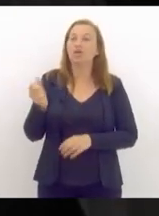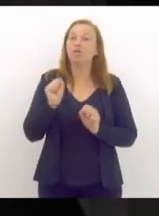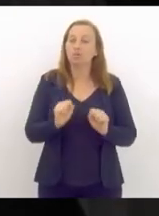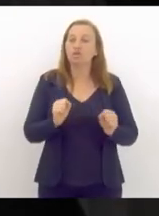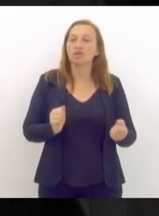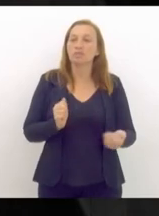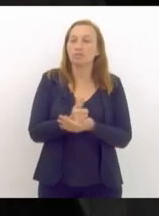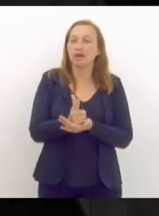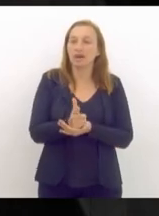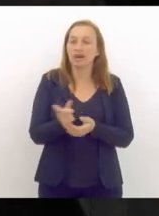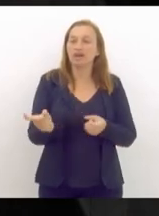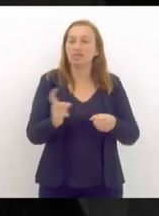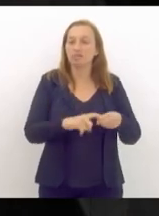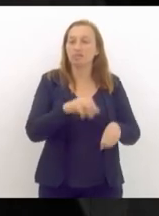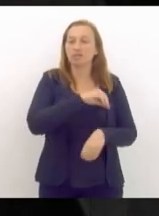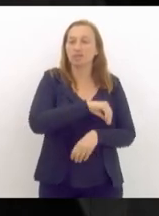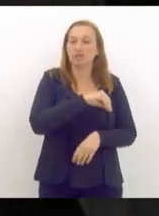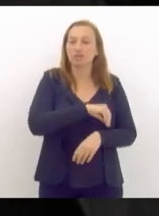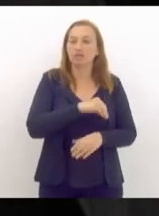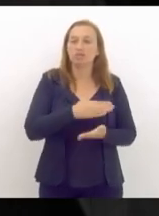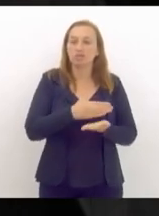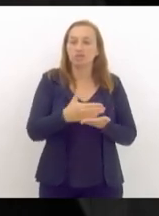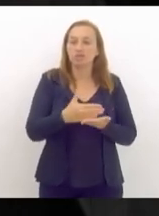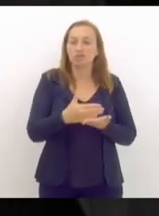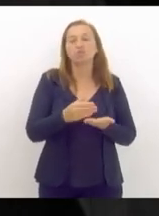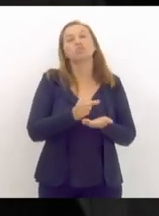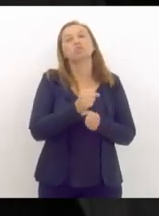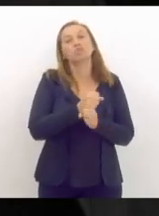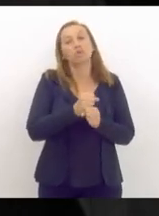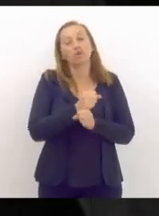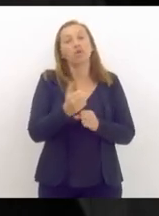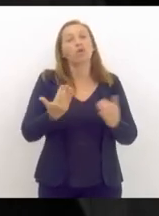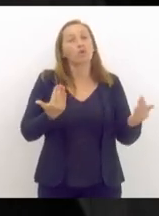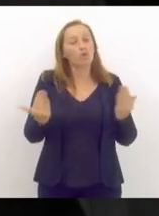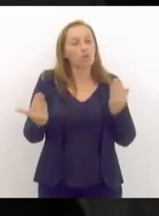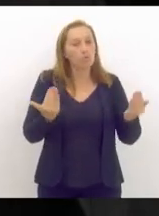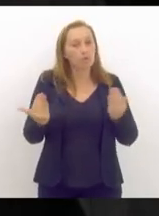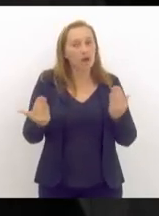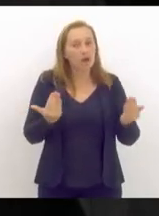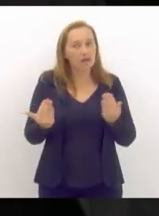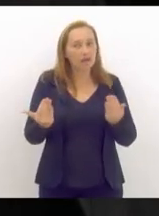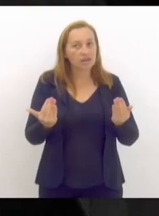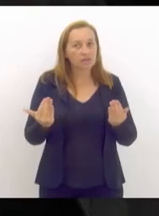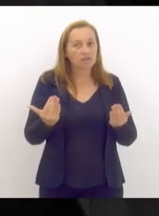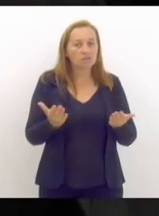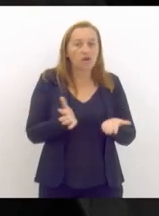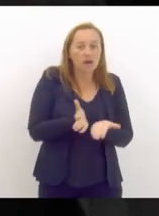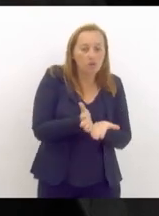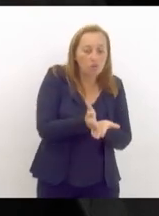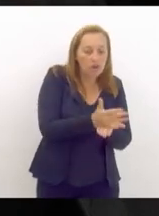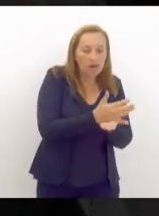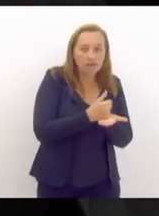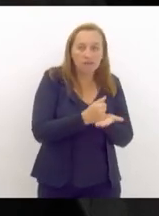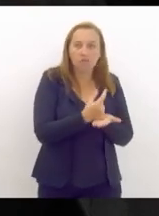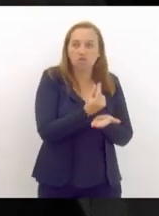a reposição salarial do ano. E comparando as receitas correntes líquidas